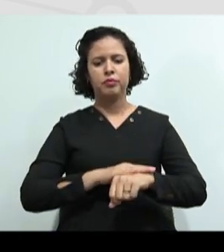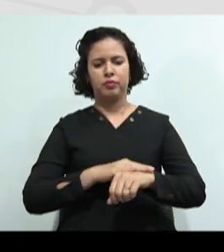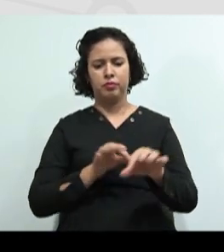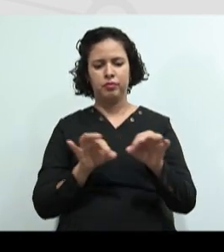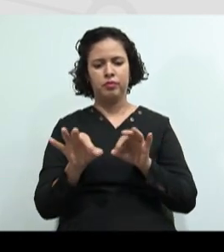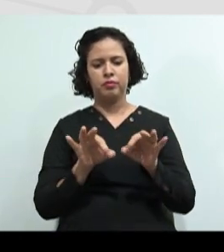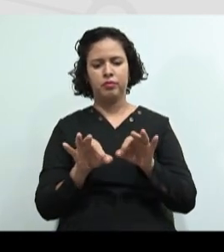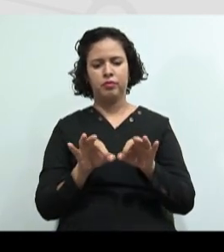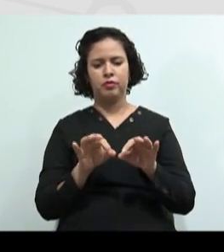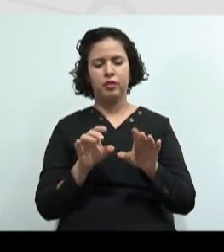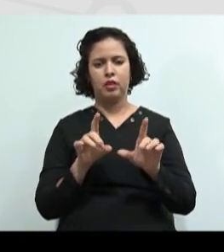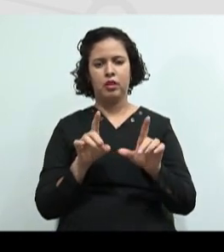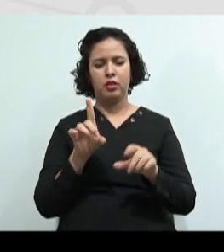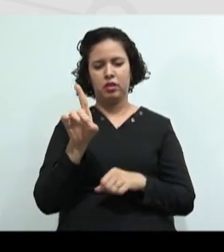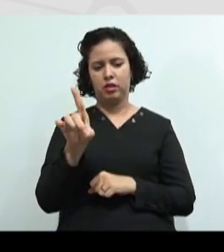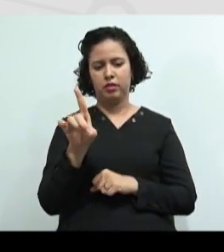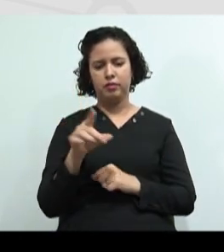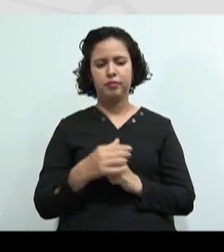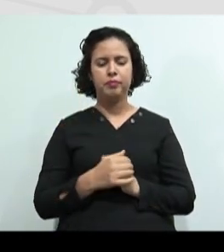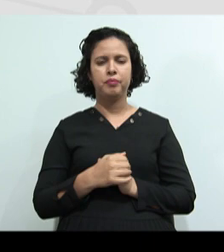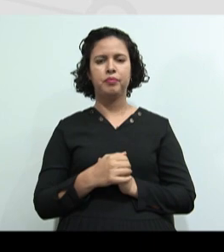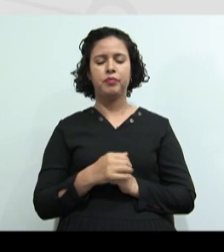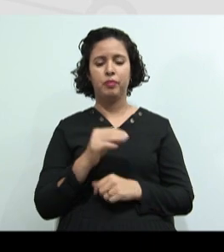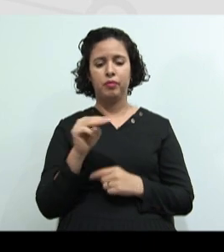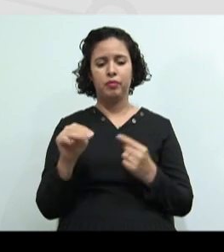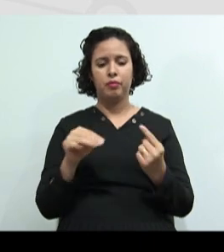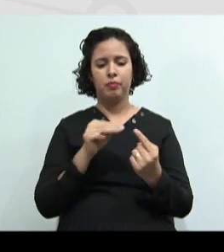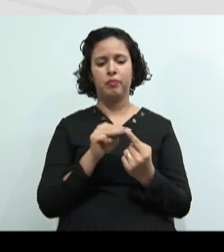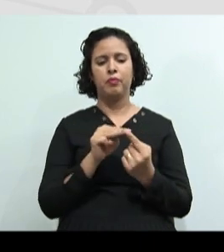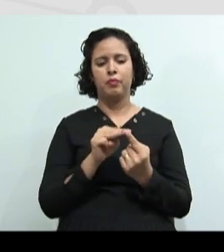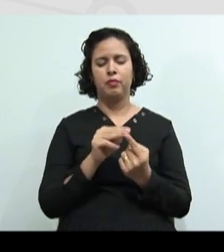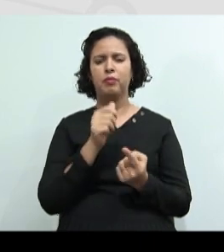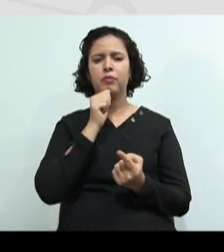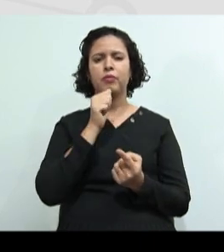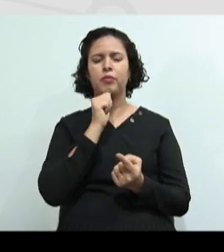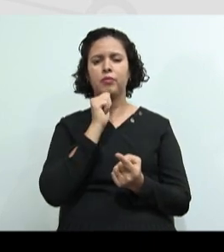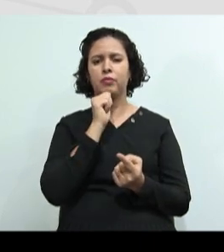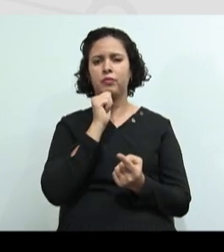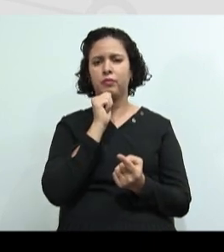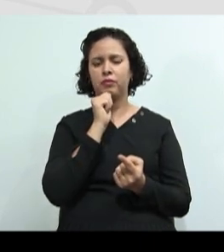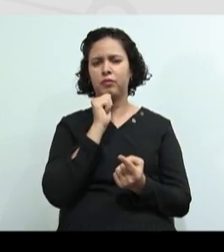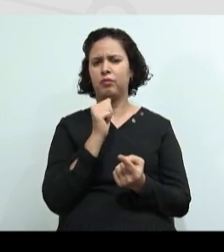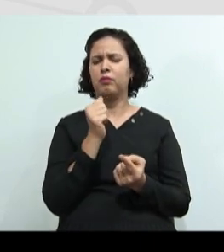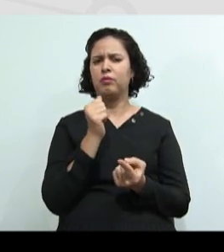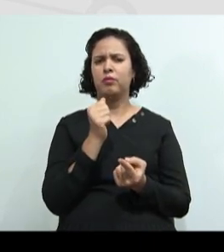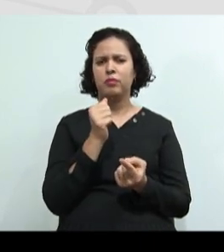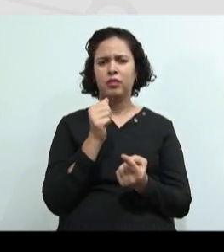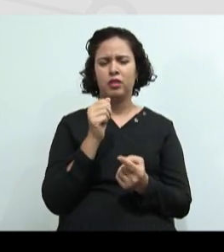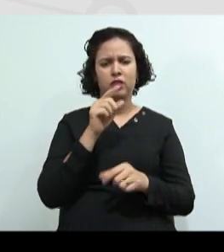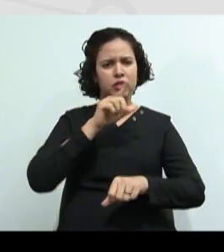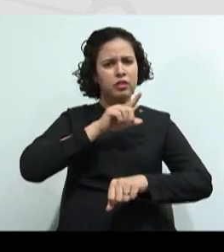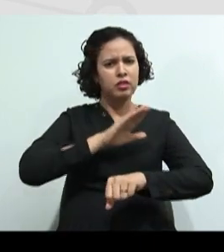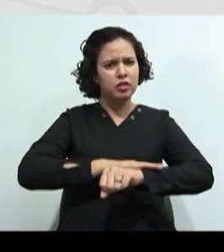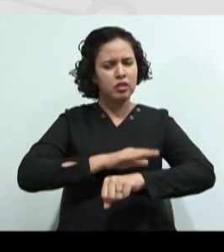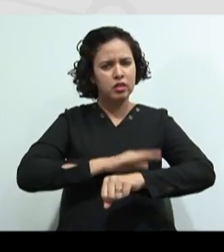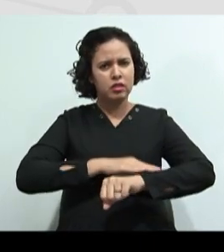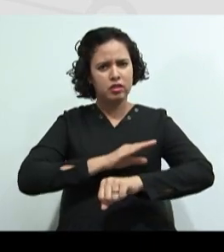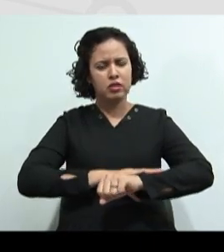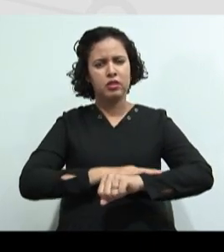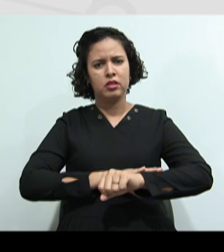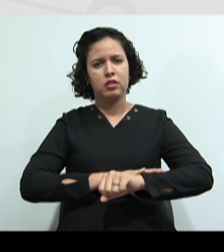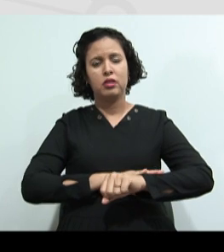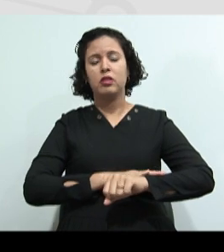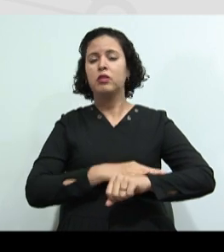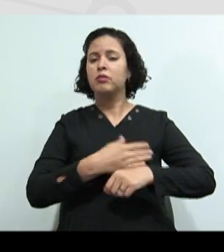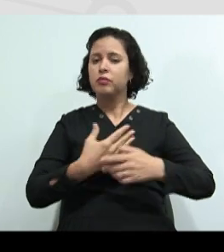planejamento. Letra D, vamos ver por que ela estava errada. Metas sem definição de prazo. Pelo amor de Deus, as metas não são smart, elas não precisam